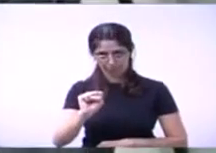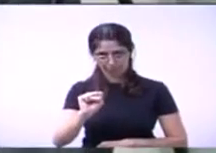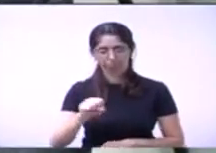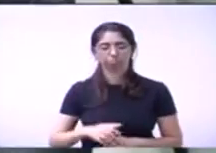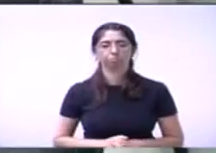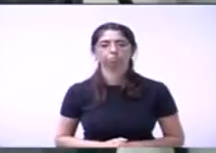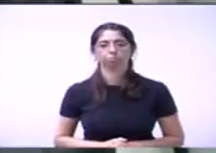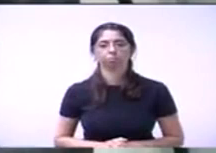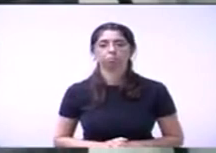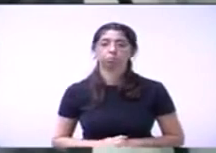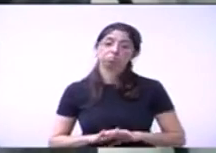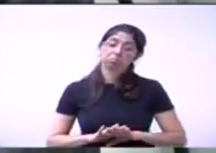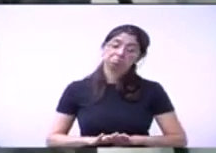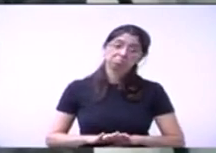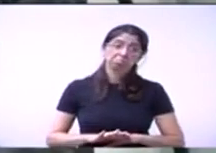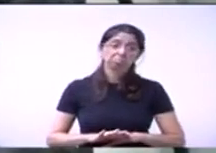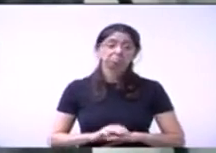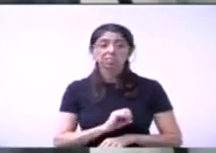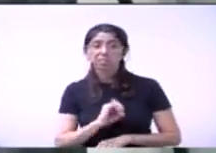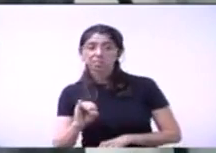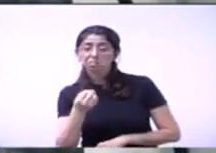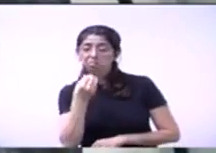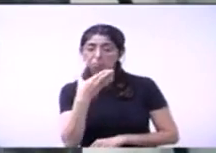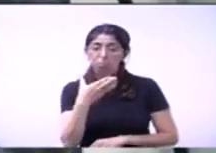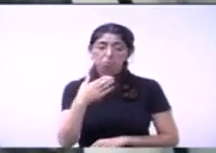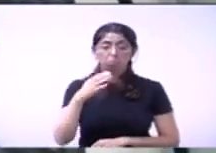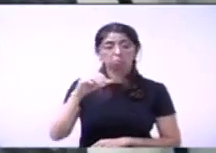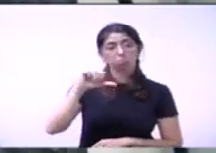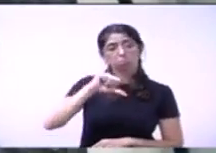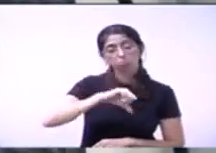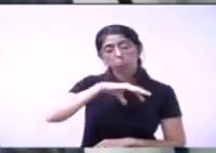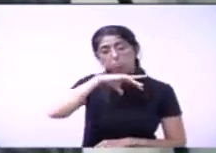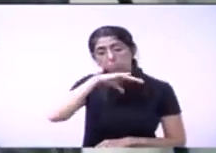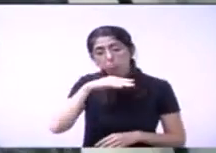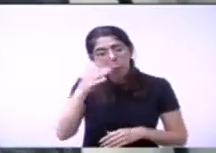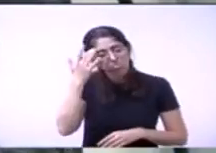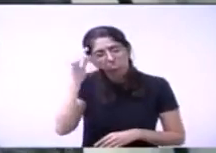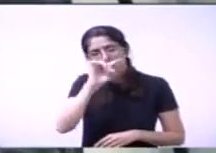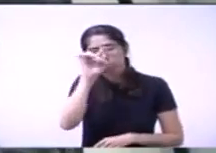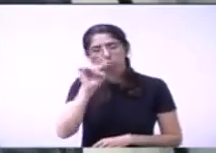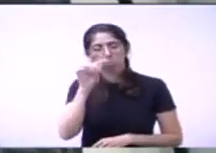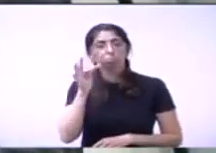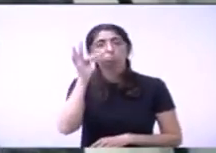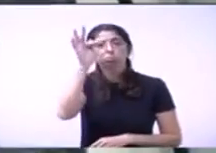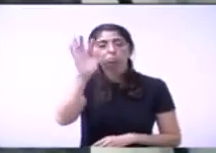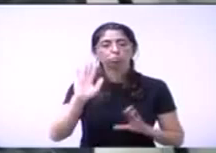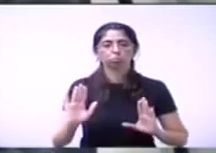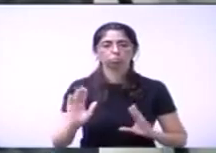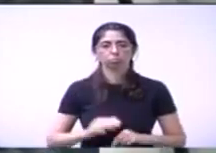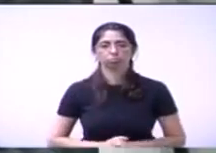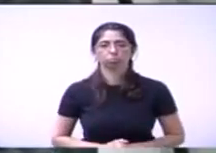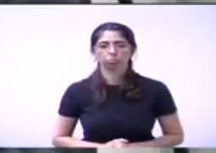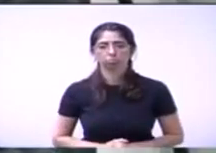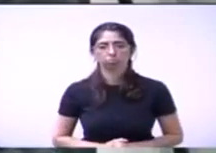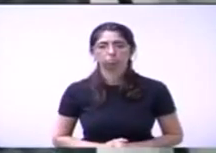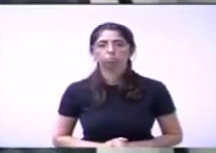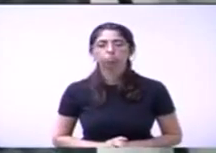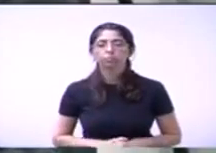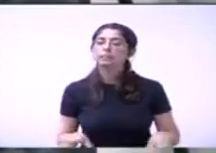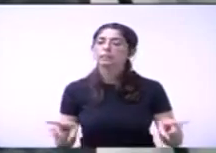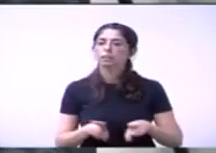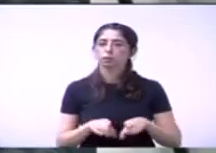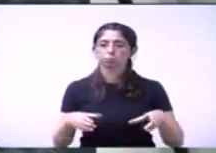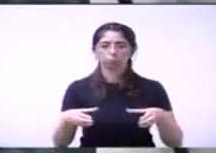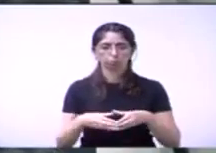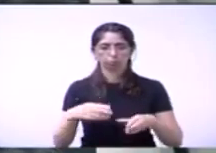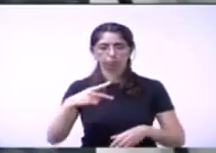Feliz ou infelizmente, aí é só o futuro quem vai dizer, o PROS escolheu um caminho político